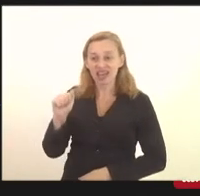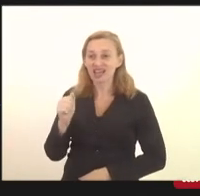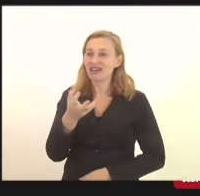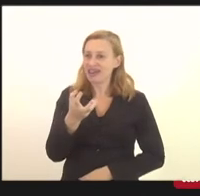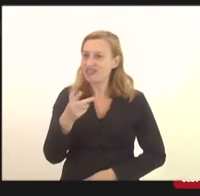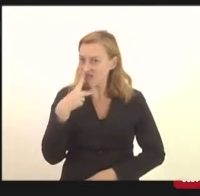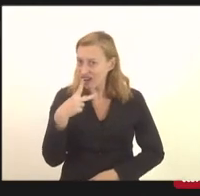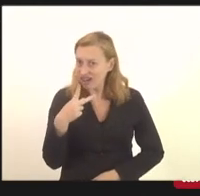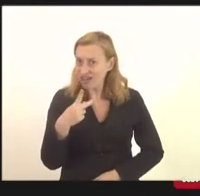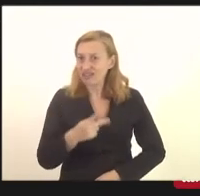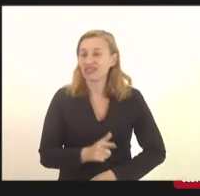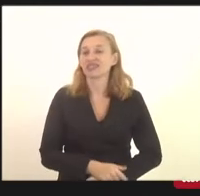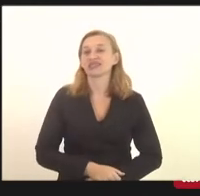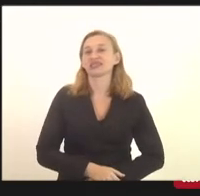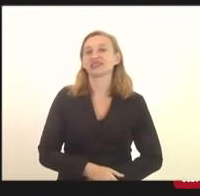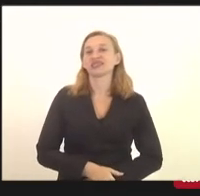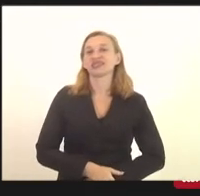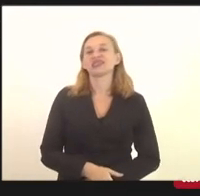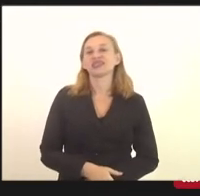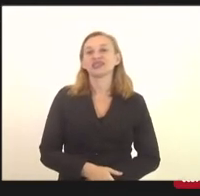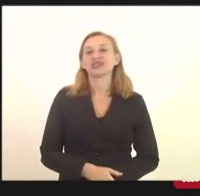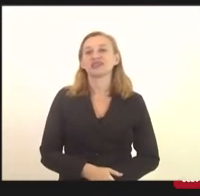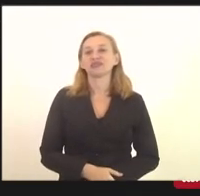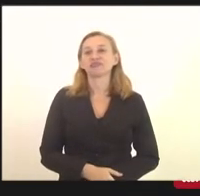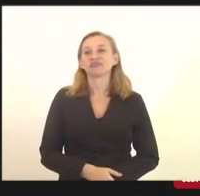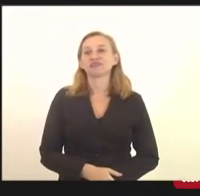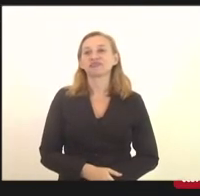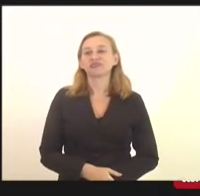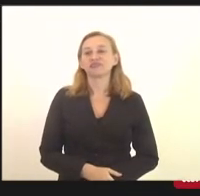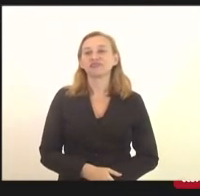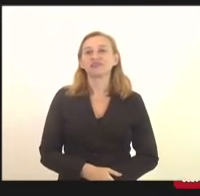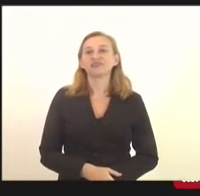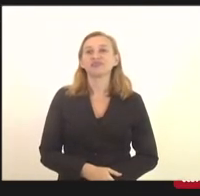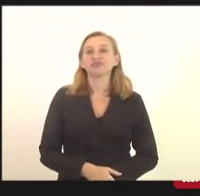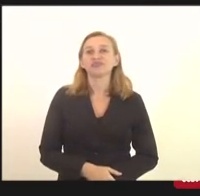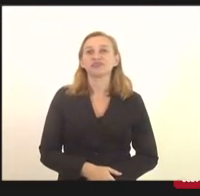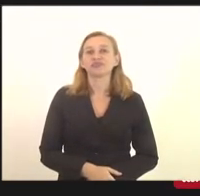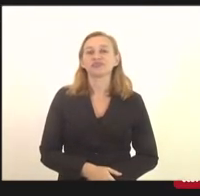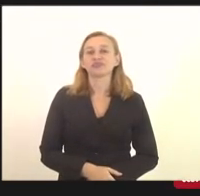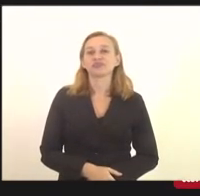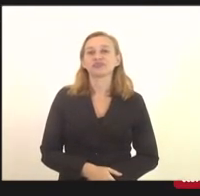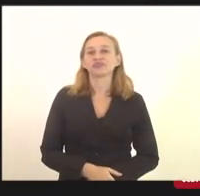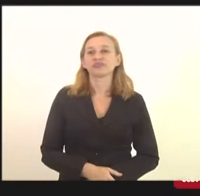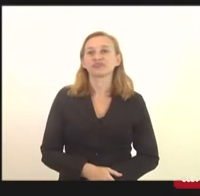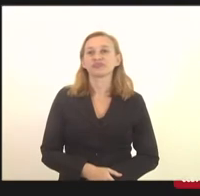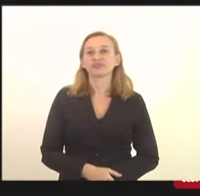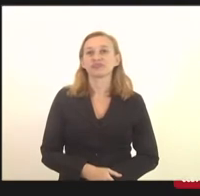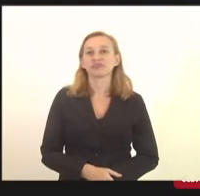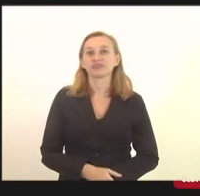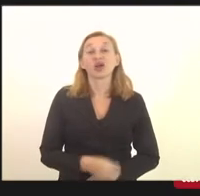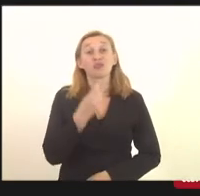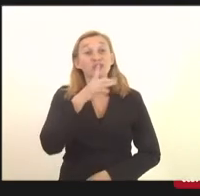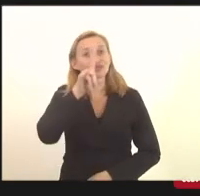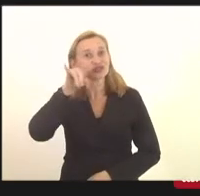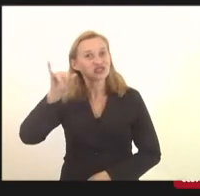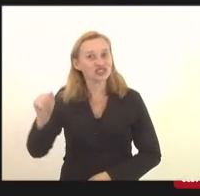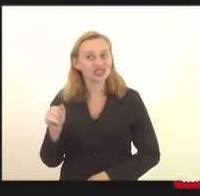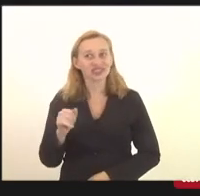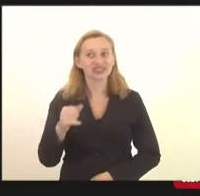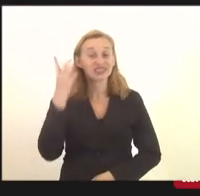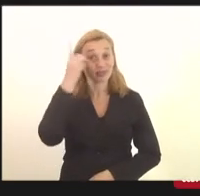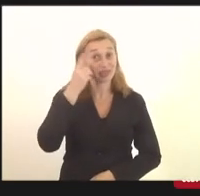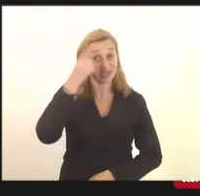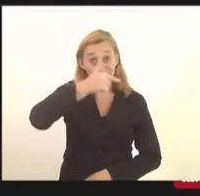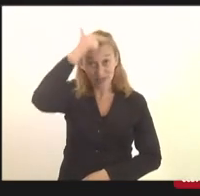quer levantar alguma questão aos nossos palestrantes de hoje. Bom dia, deputado Luiz